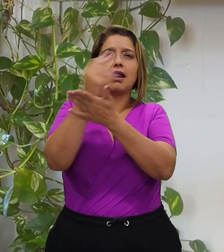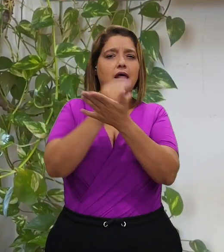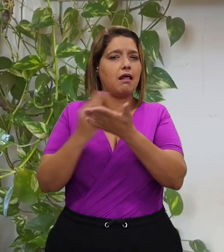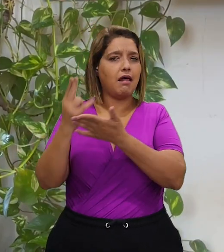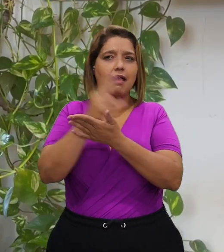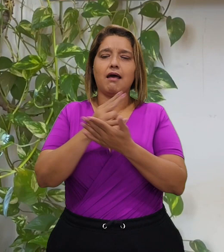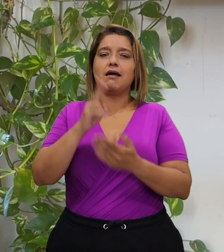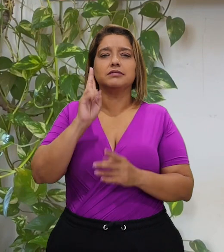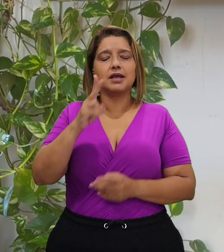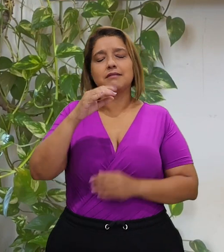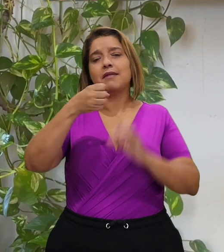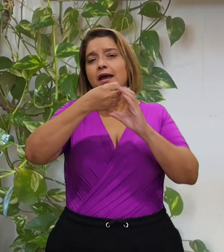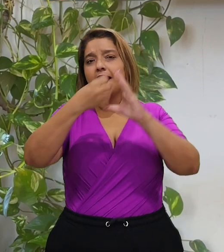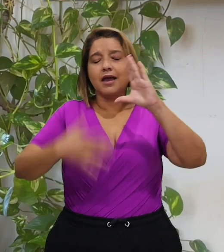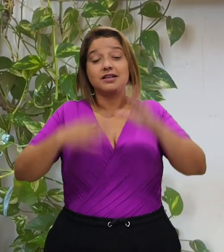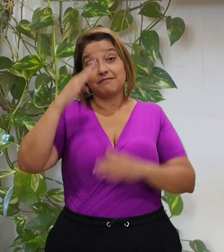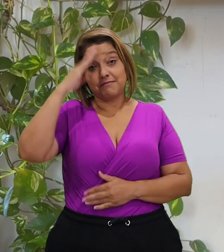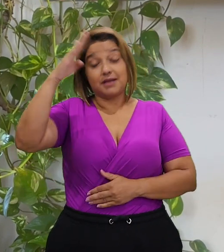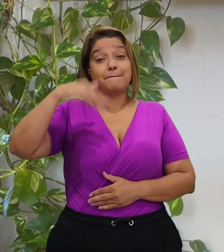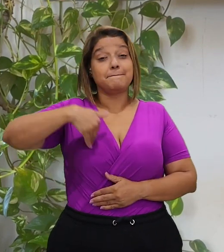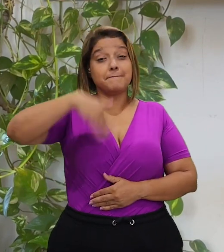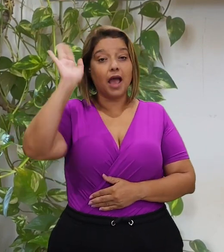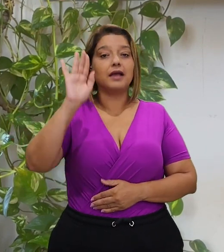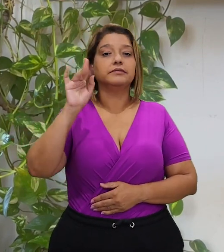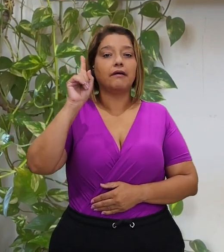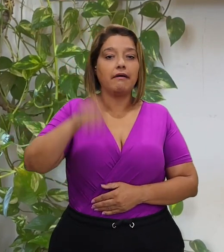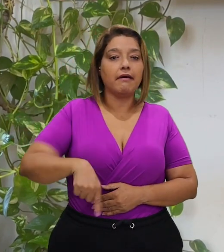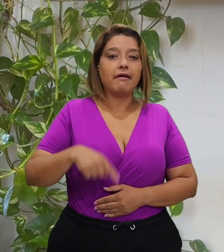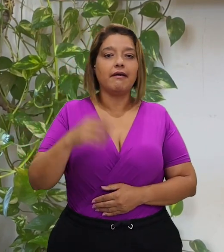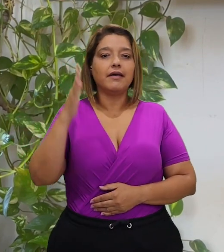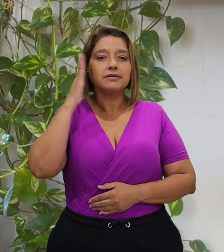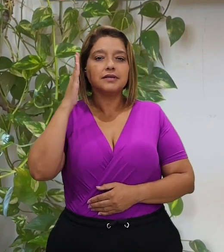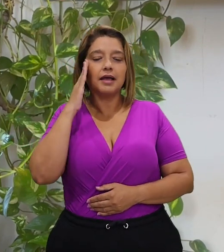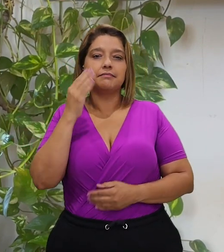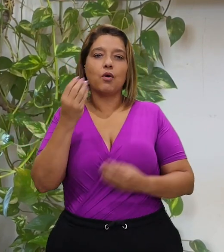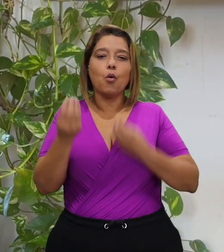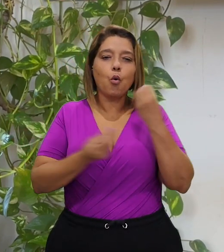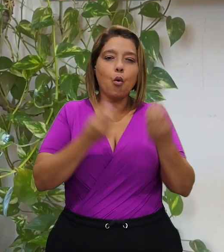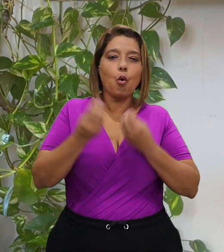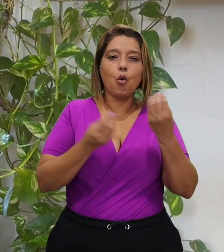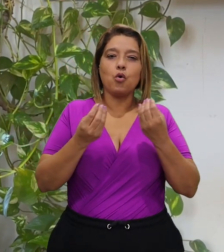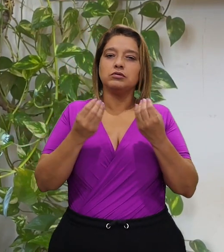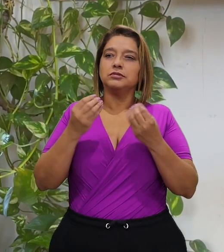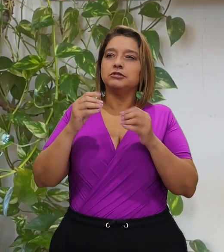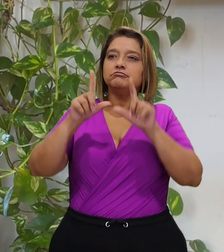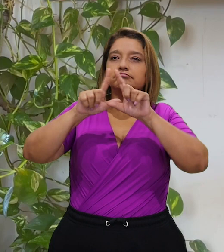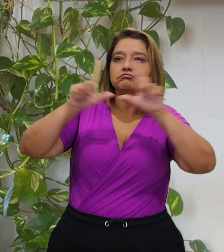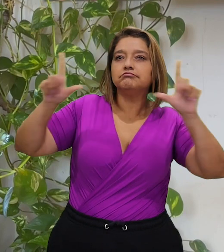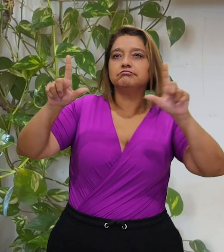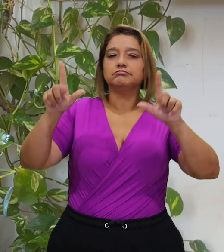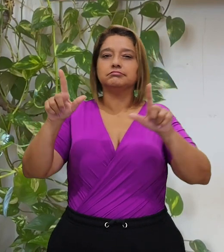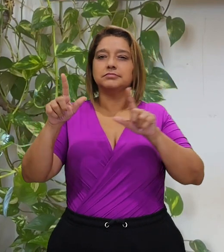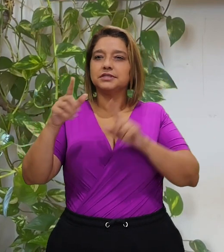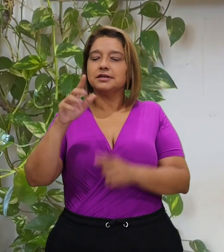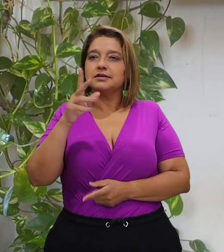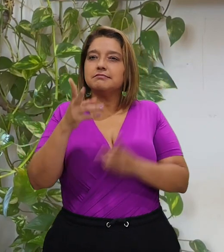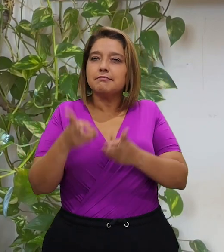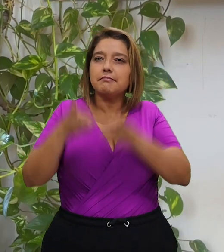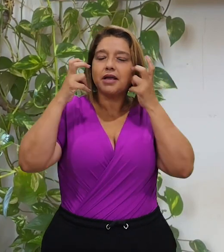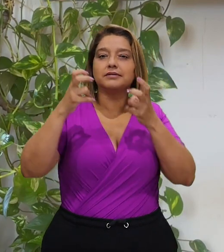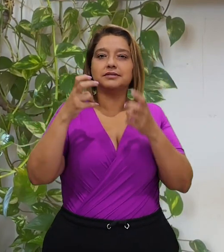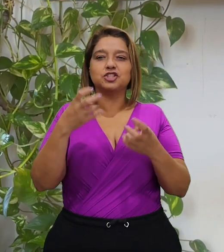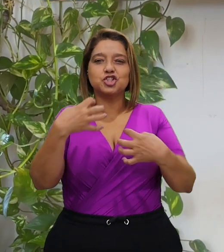E eu, dentro dessa minha trajetória do ser mulher, eu sempre representei nas minhas obras o feminino. E